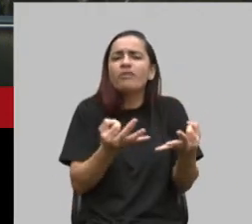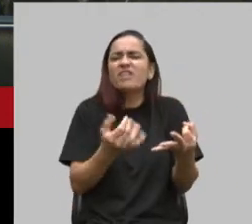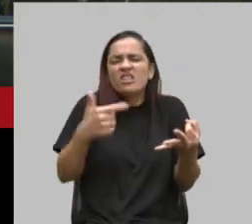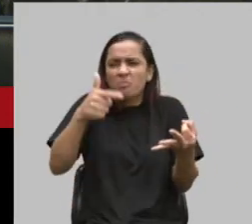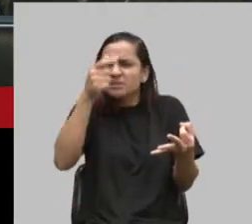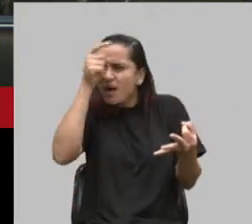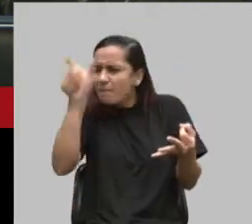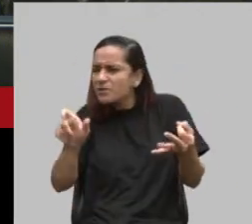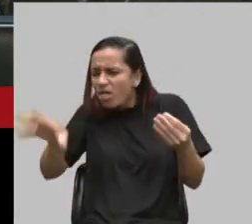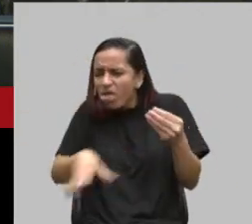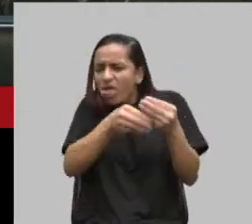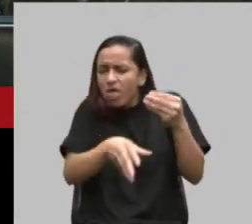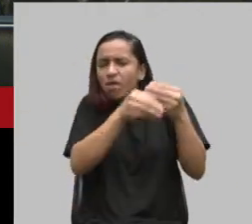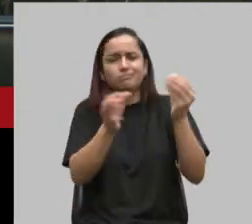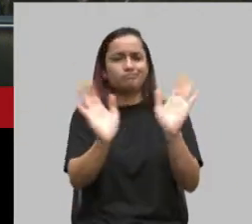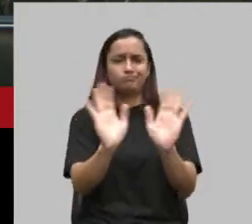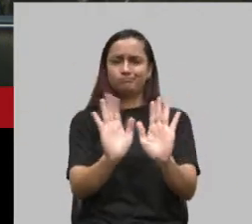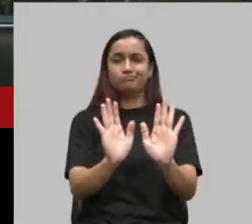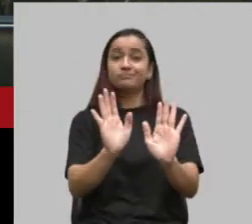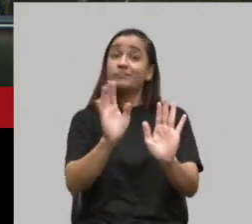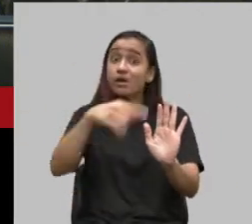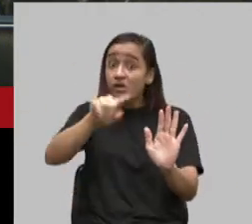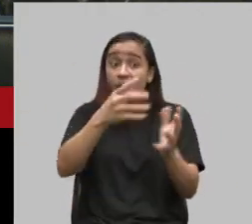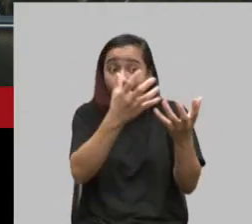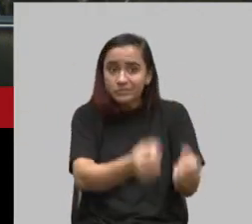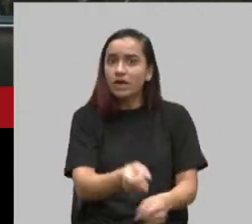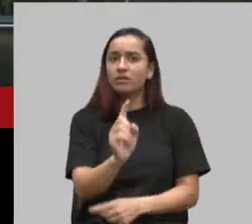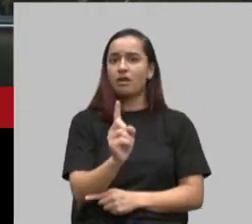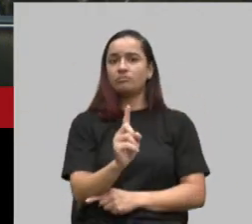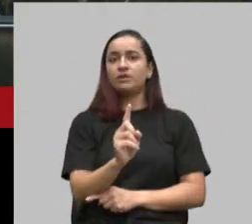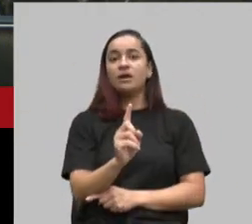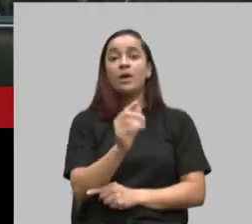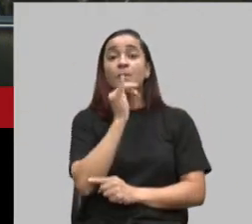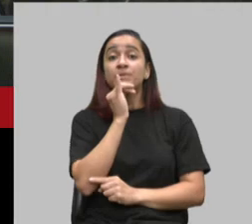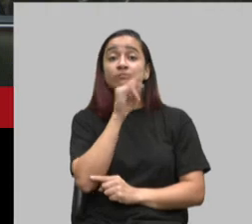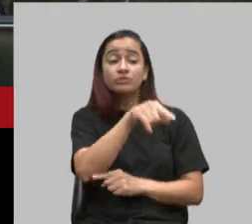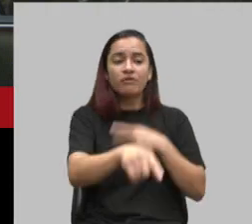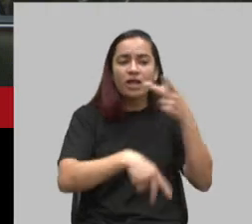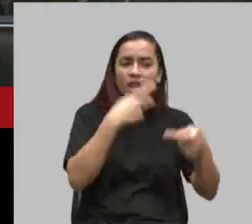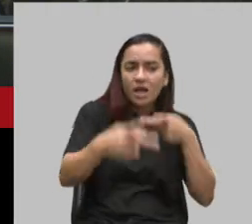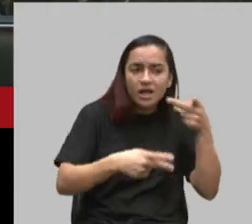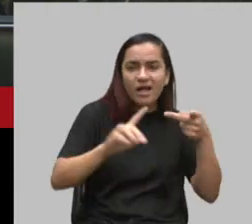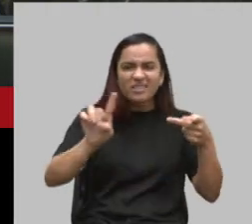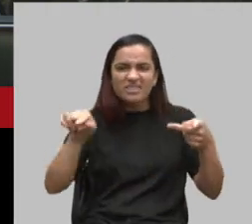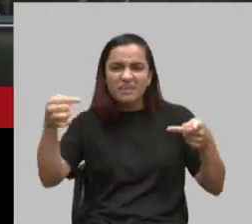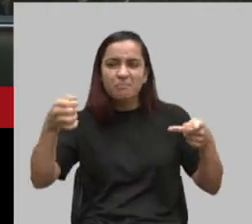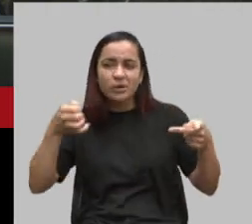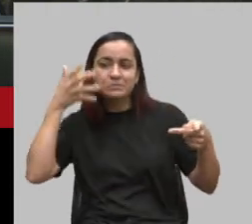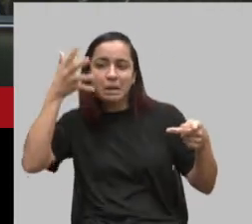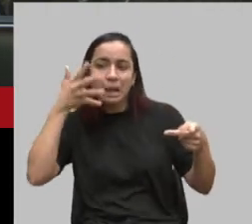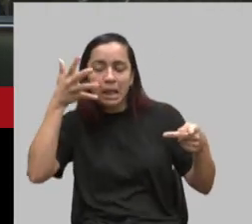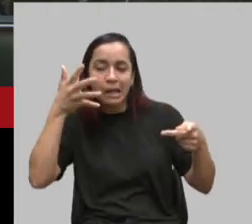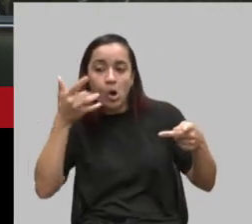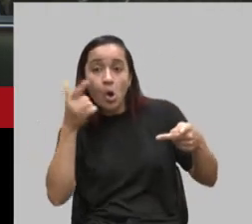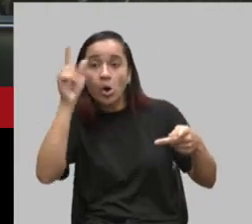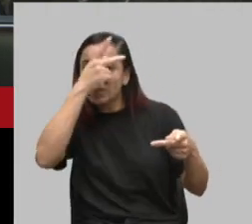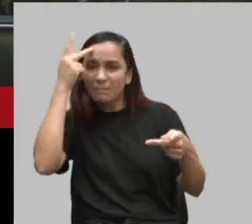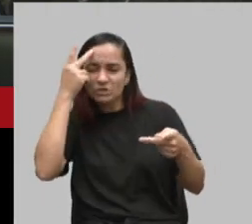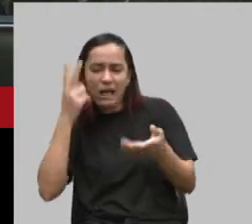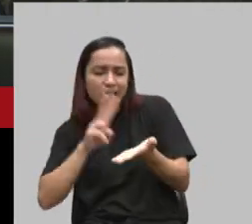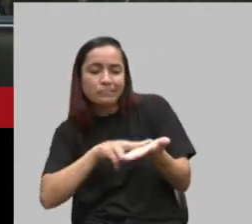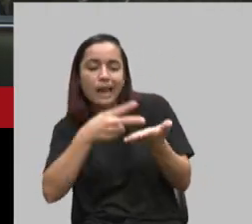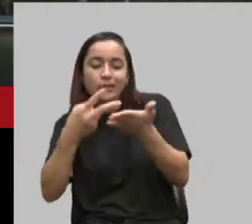complemente não aceitem que ninguém que fale depois de vocês traduza o que vocês estão dizendo como se vocês não